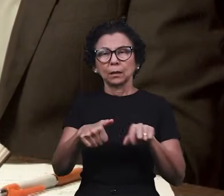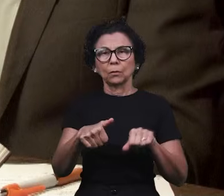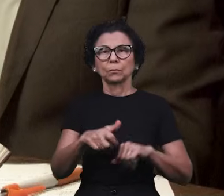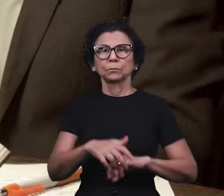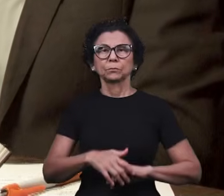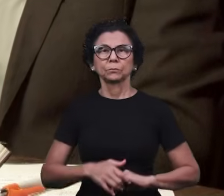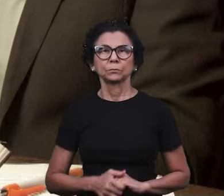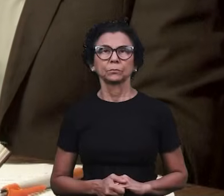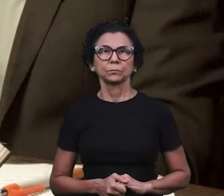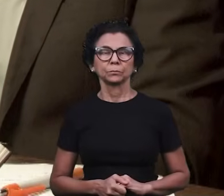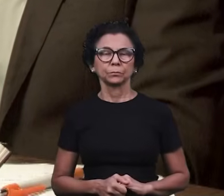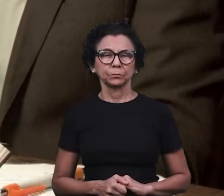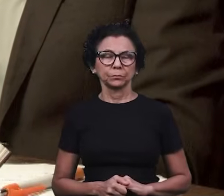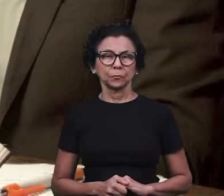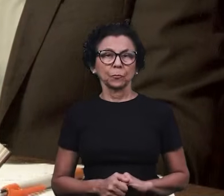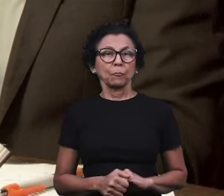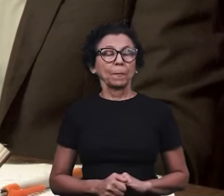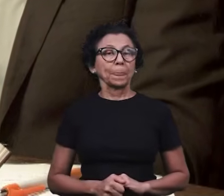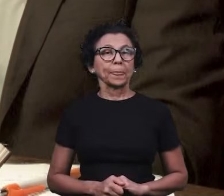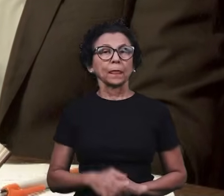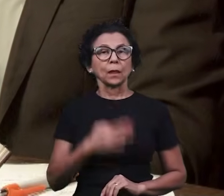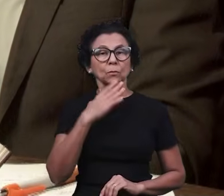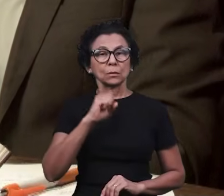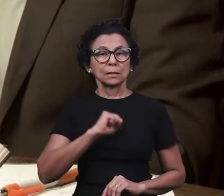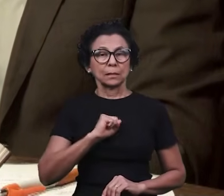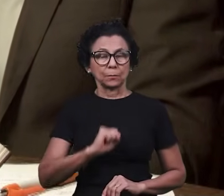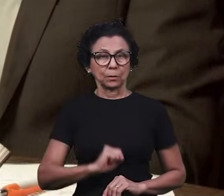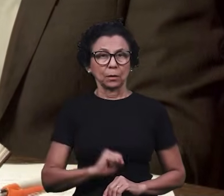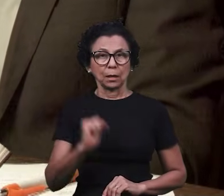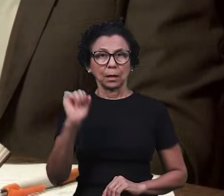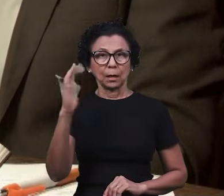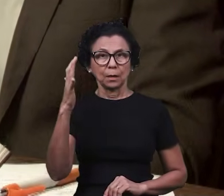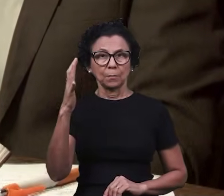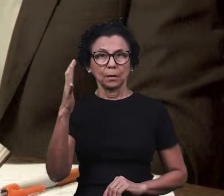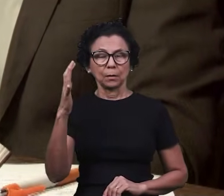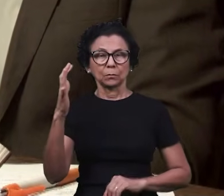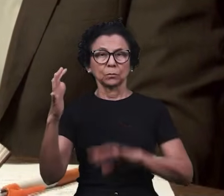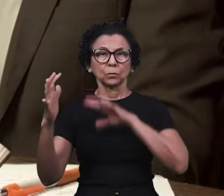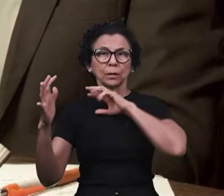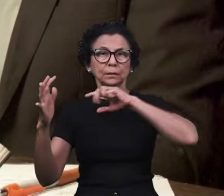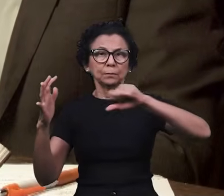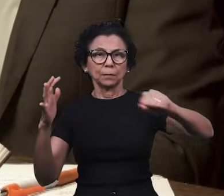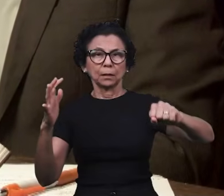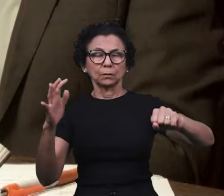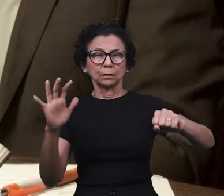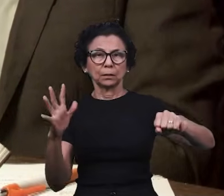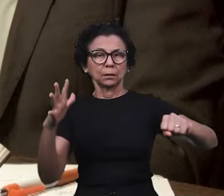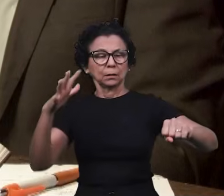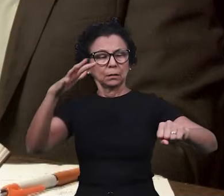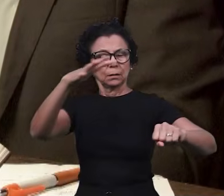significado profético. Primeiro, a mão do sumo sacerdote sobre o animal é o governo, né?